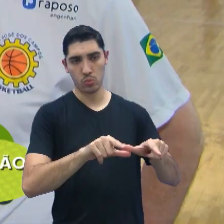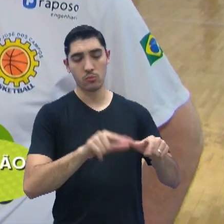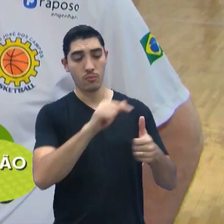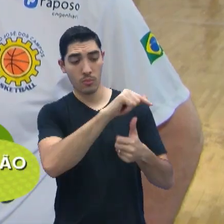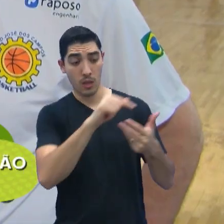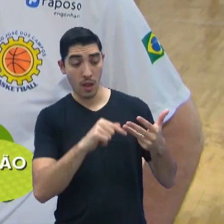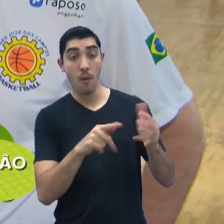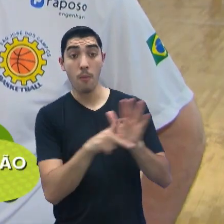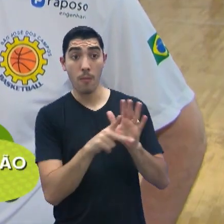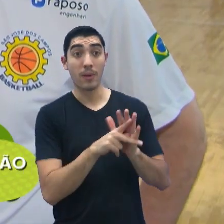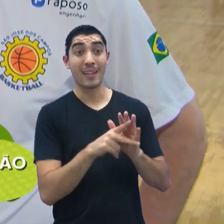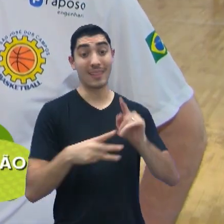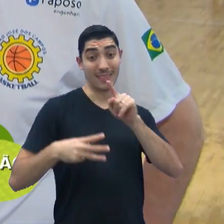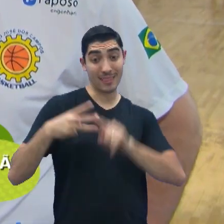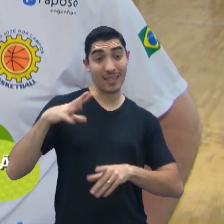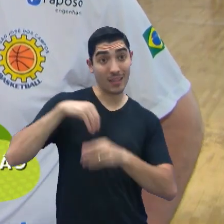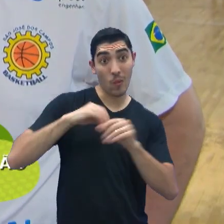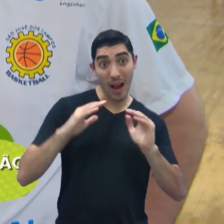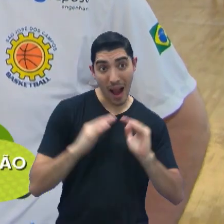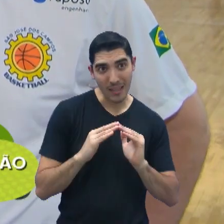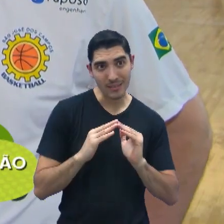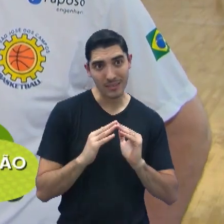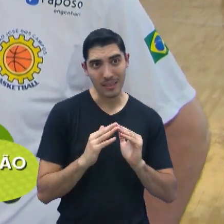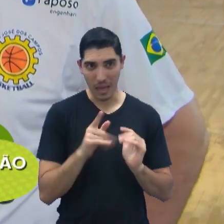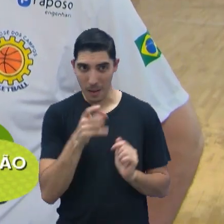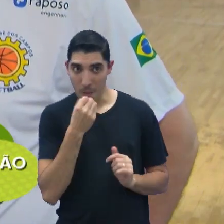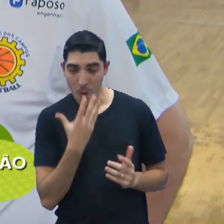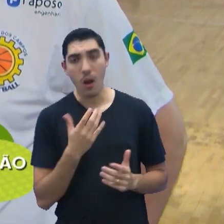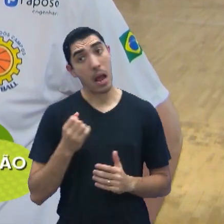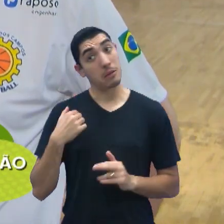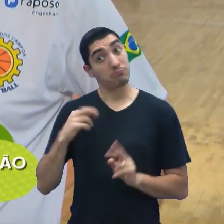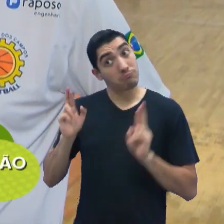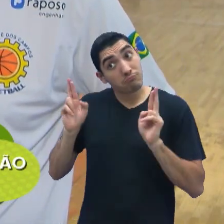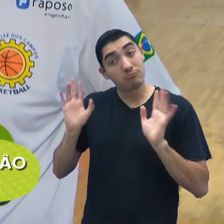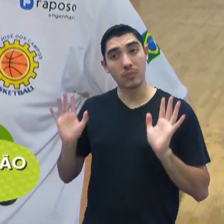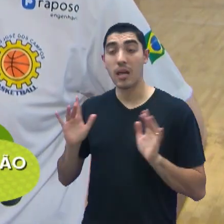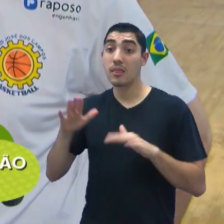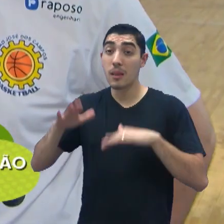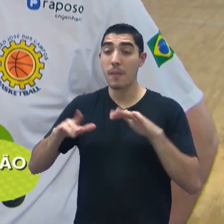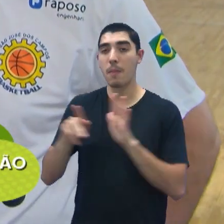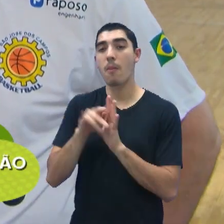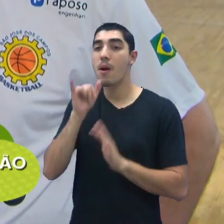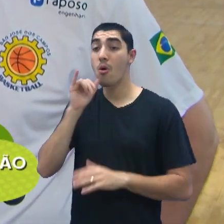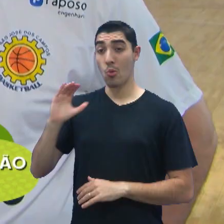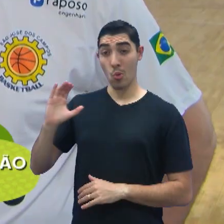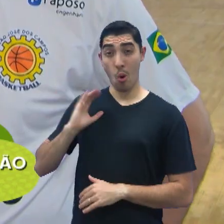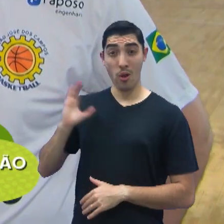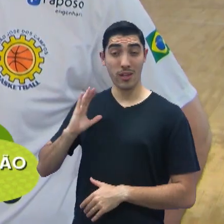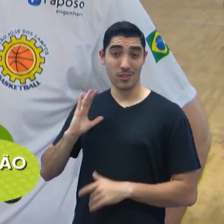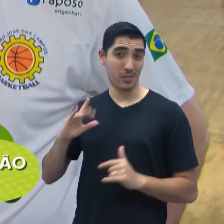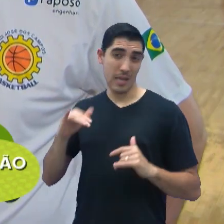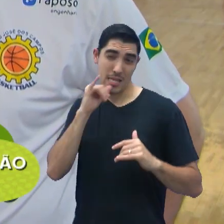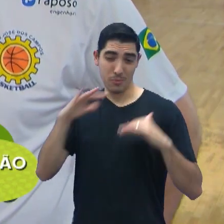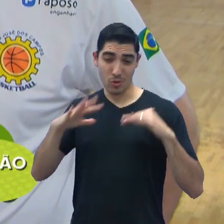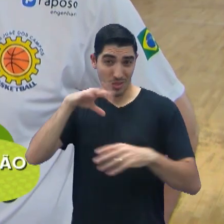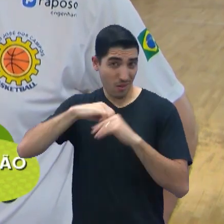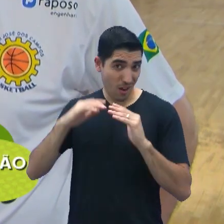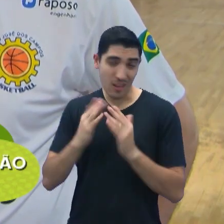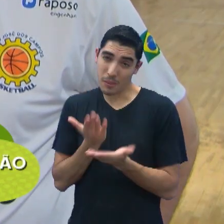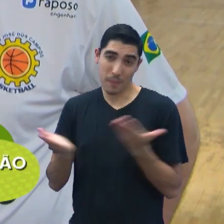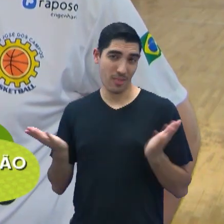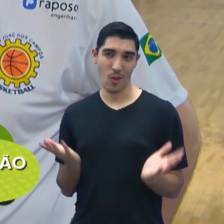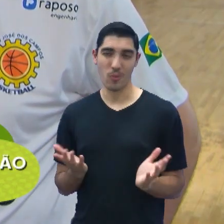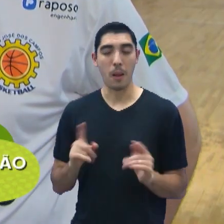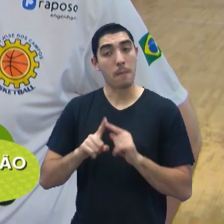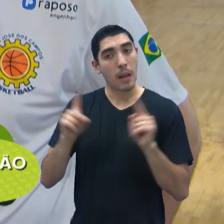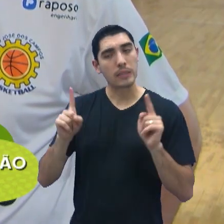vantagem a mais para vocês? Espero que sim, né? Depende de como a gente jogar. Contra o Corinthians a gente acabou perdendo em casa, né? Mas eu espero que sim, sem dúvida, né? Eu sei que